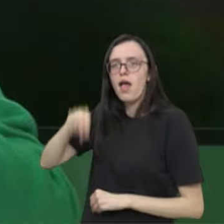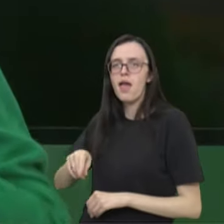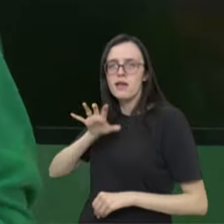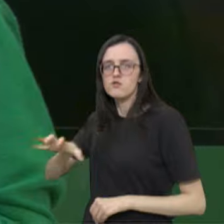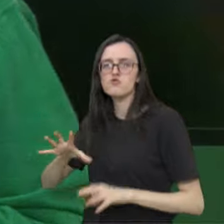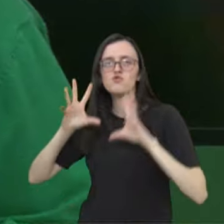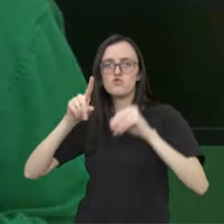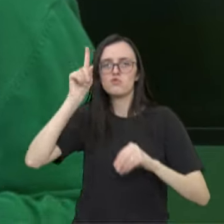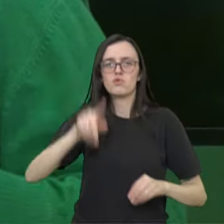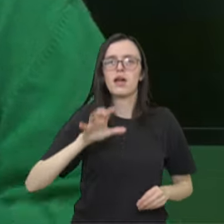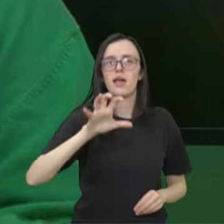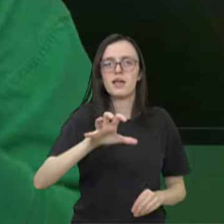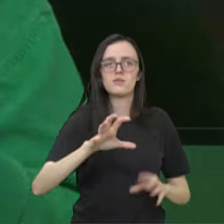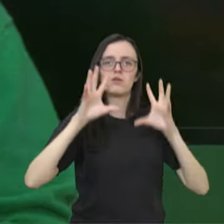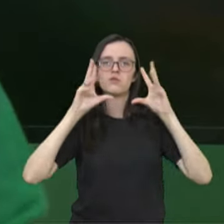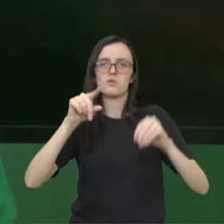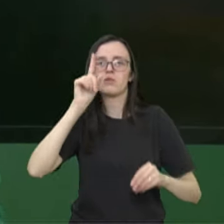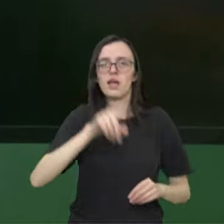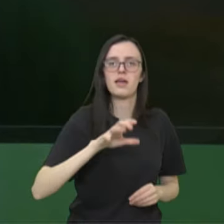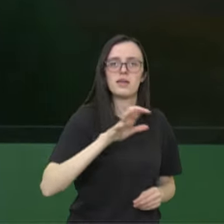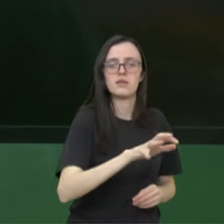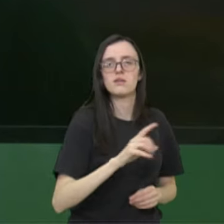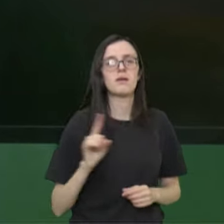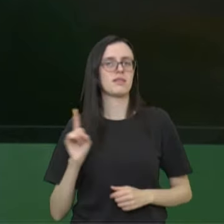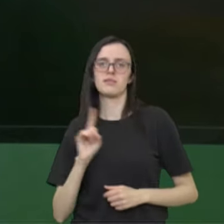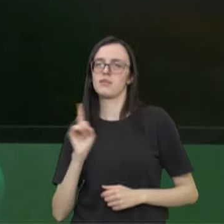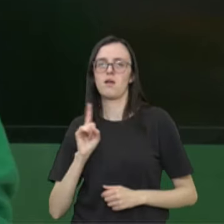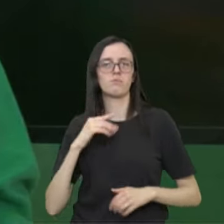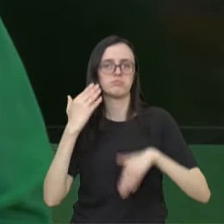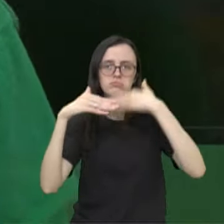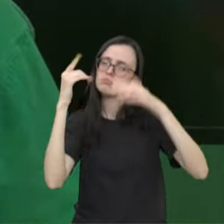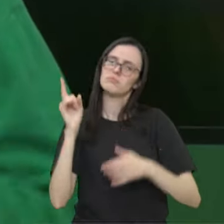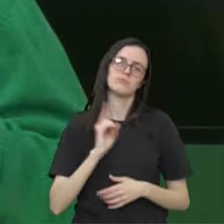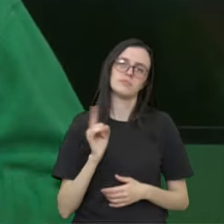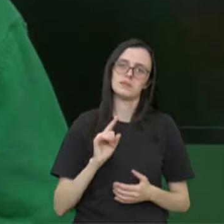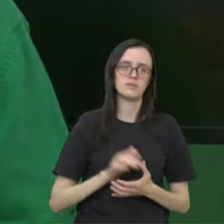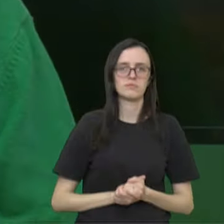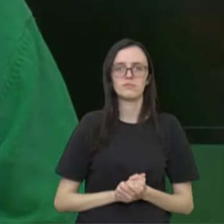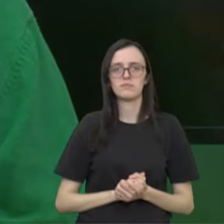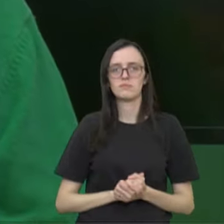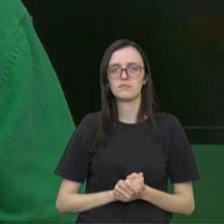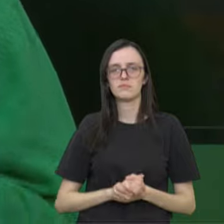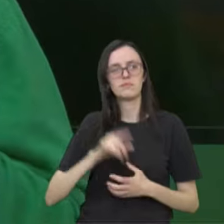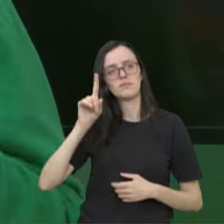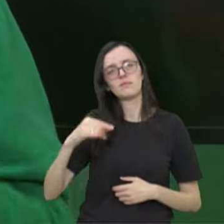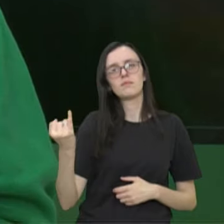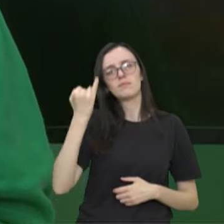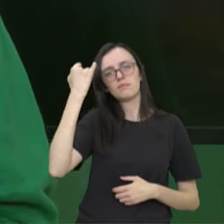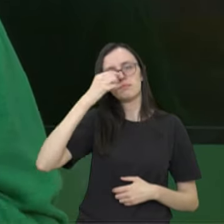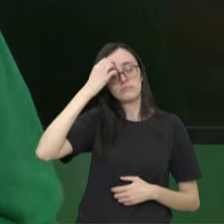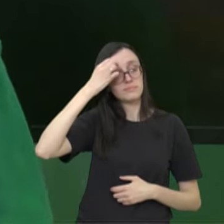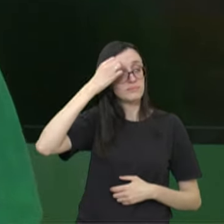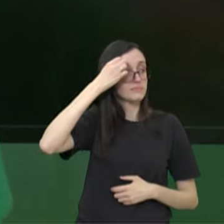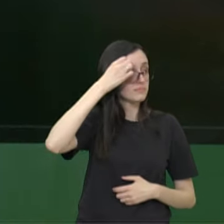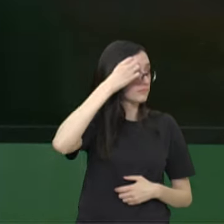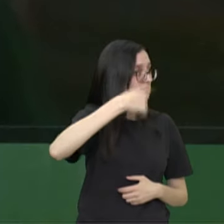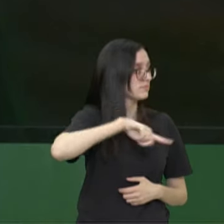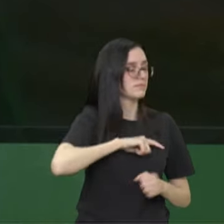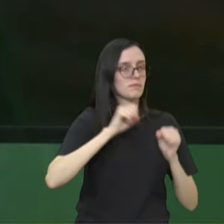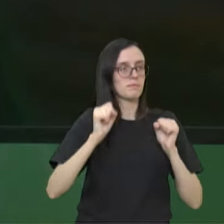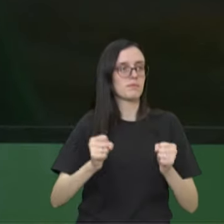naquela mesma classificação, naquele mesmo rol, nível de desenvolvimento. Então, é muito importante que a gente possa entender e compreender